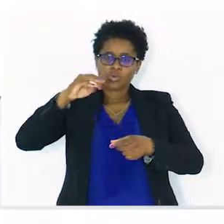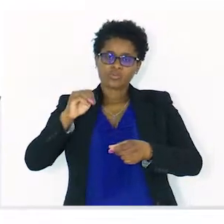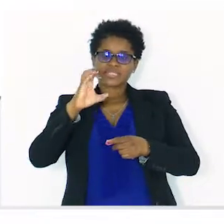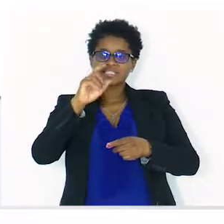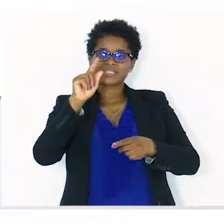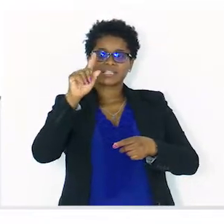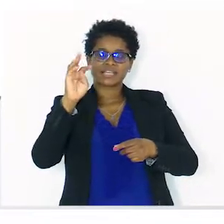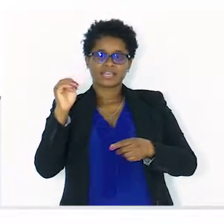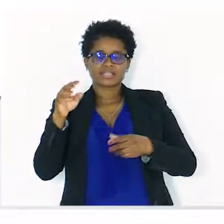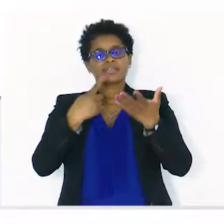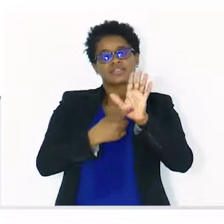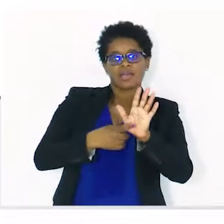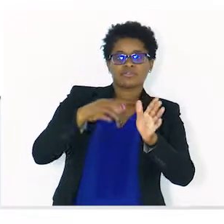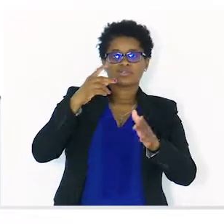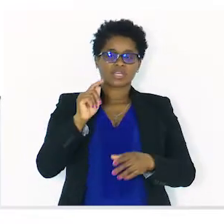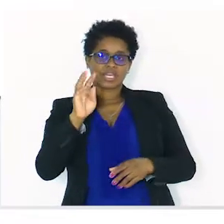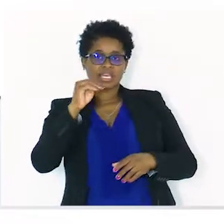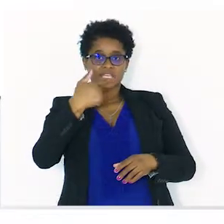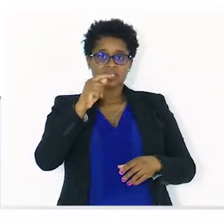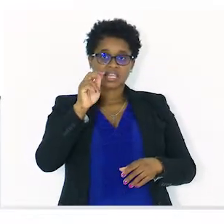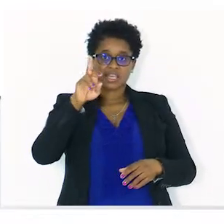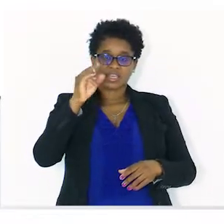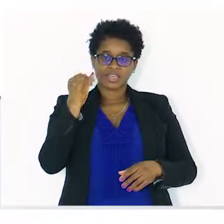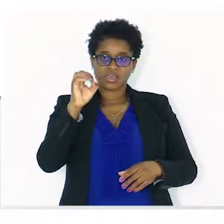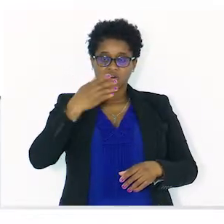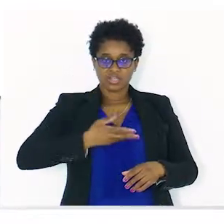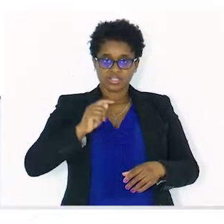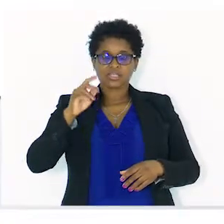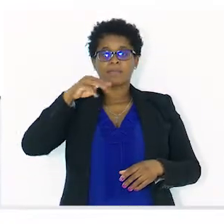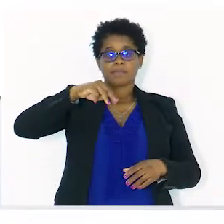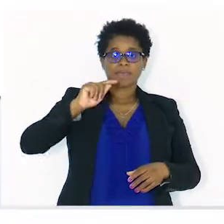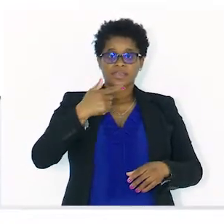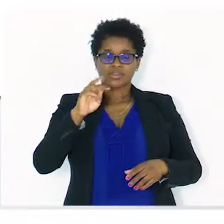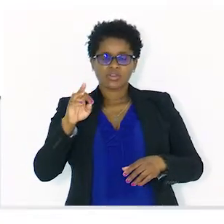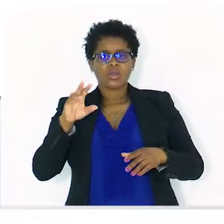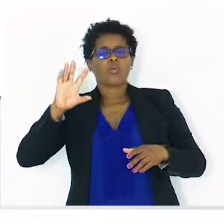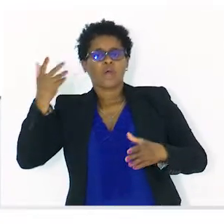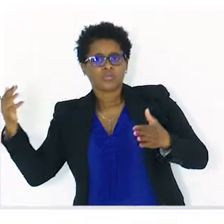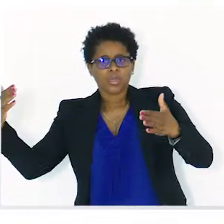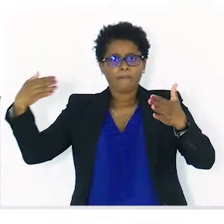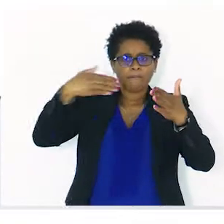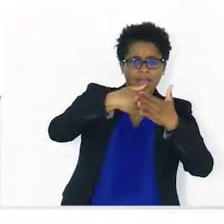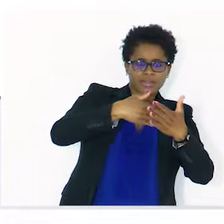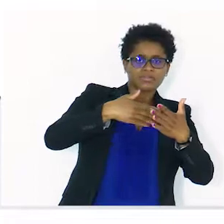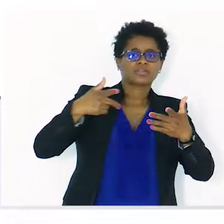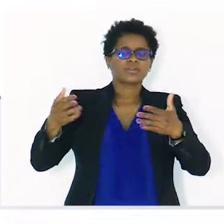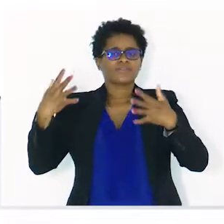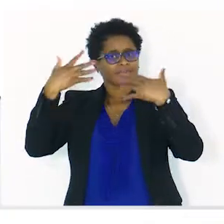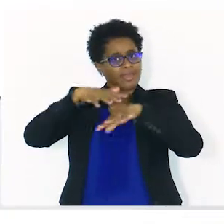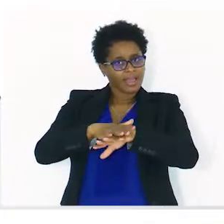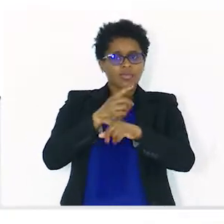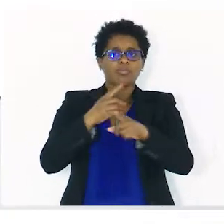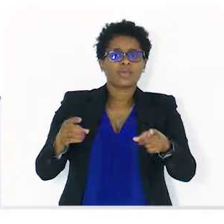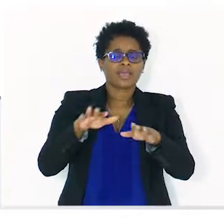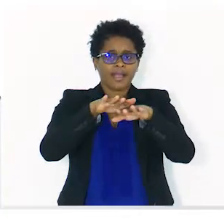asteroides, meteoroides, que quando atravessam a atmosfera, acabam por ser desintegrados por causa da camada de ozono que